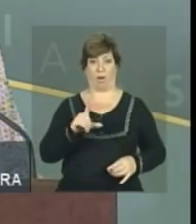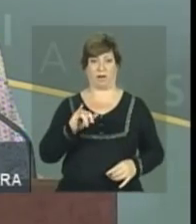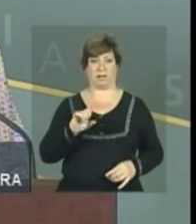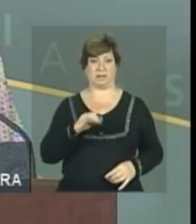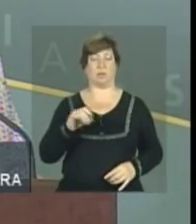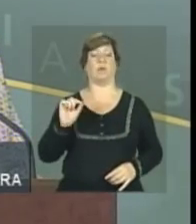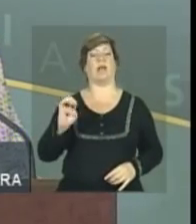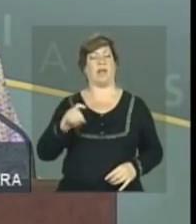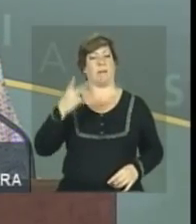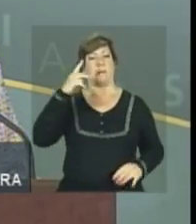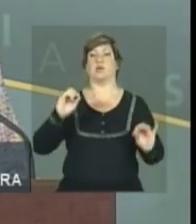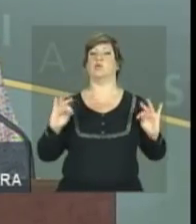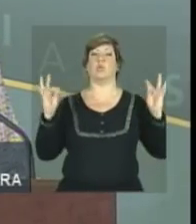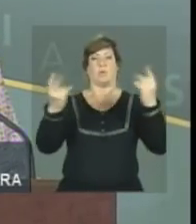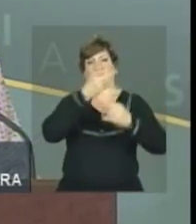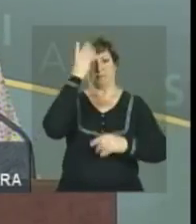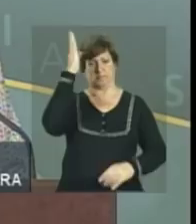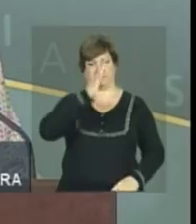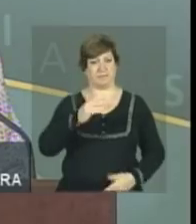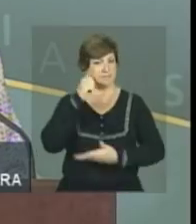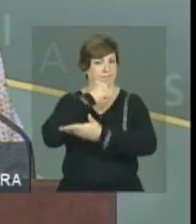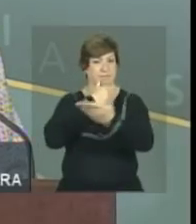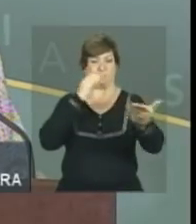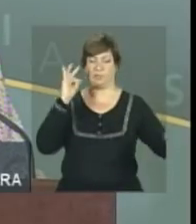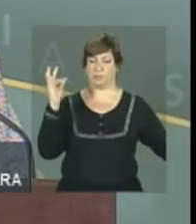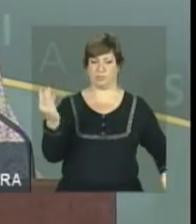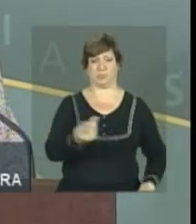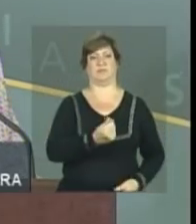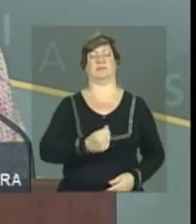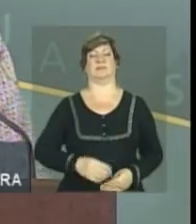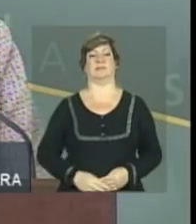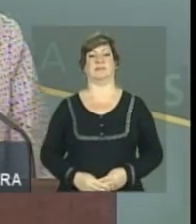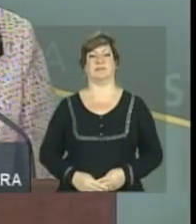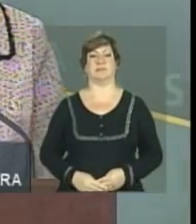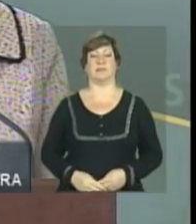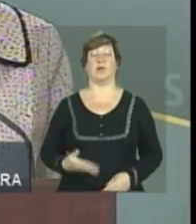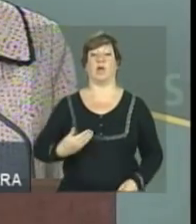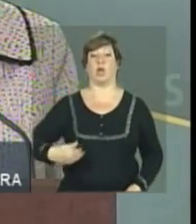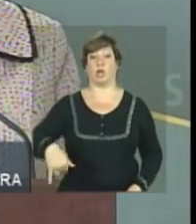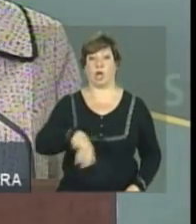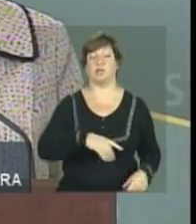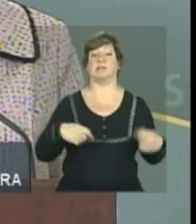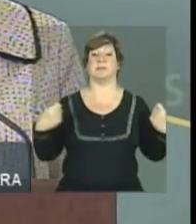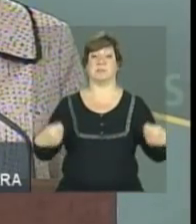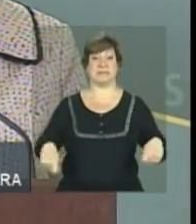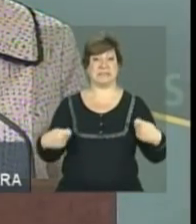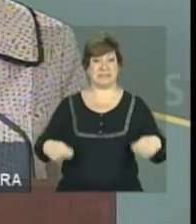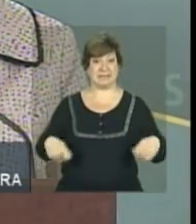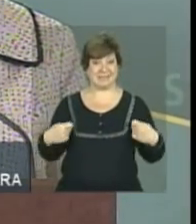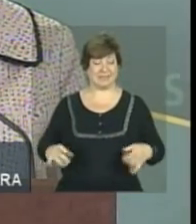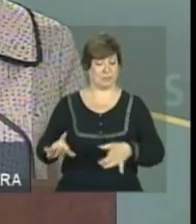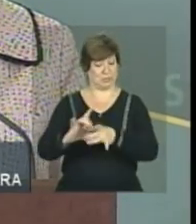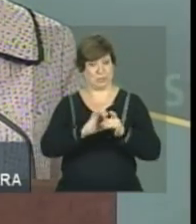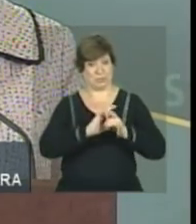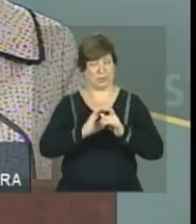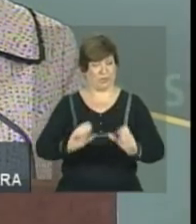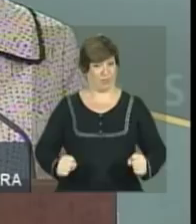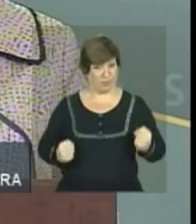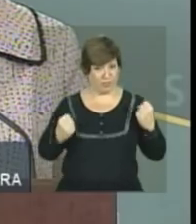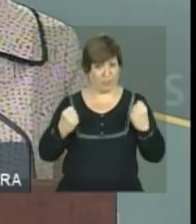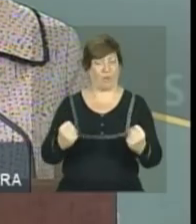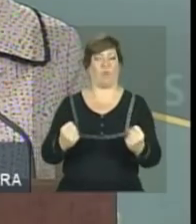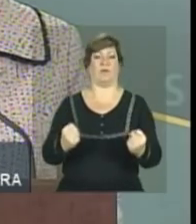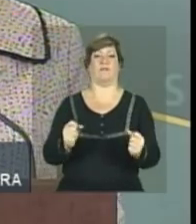para todos os brasileiros e para todas as brasileiras. Nós precisamos de uma coalizão forte para promover